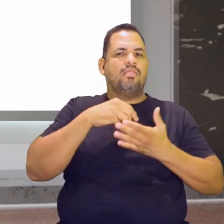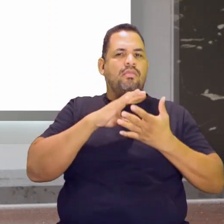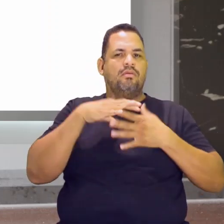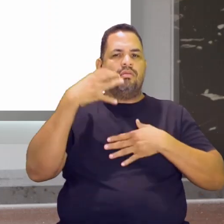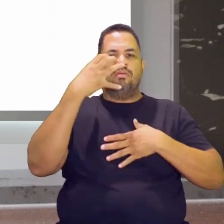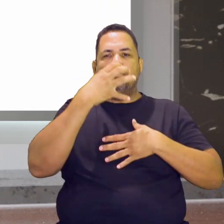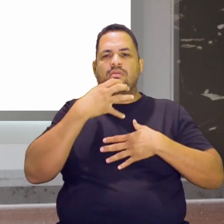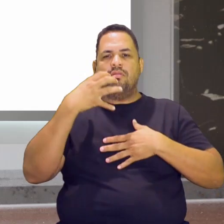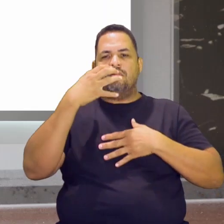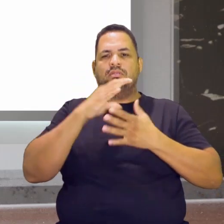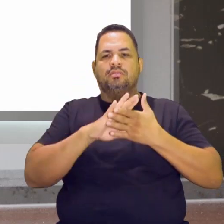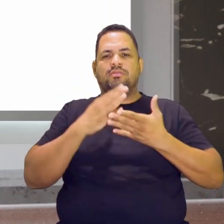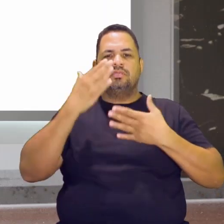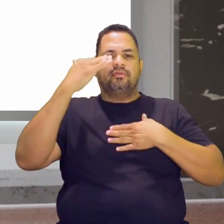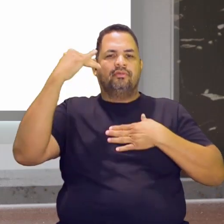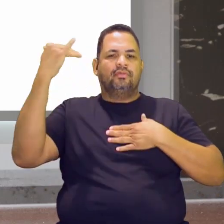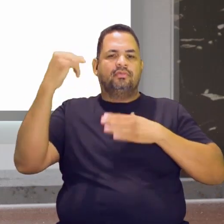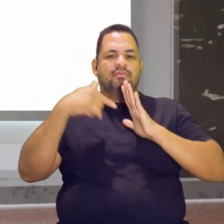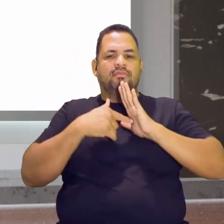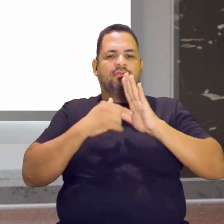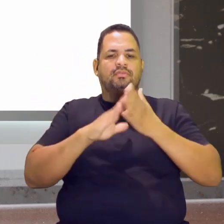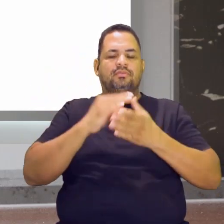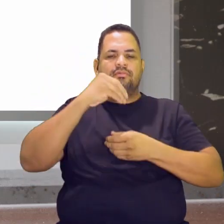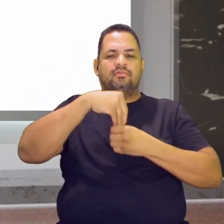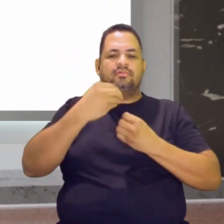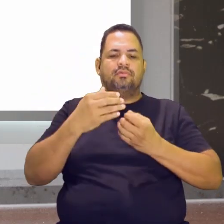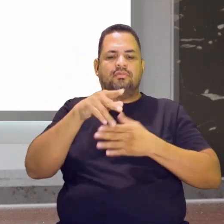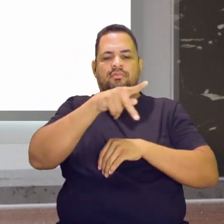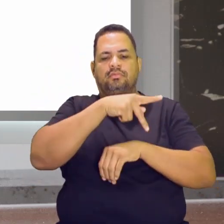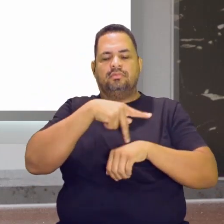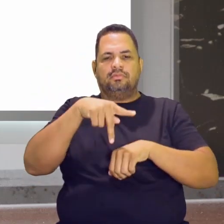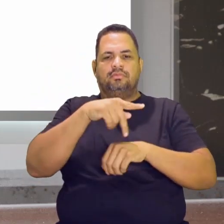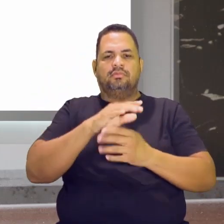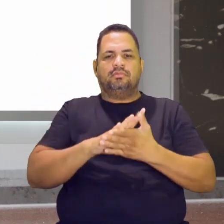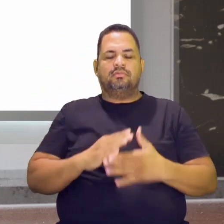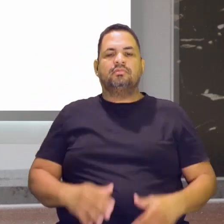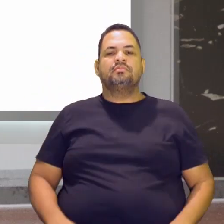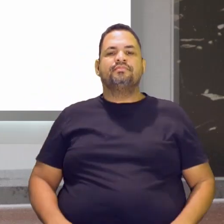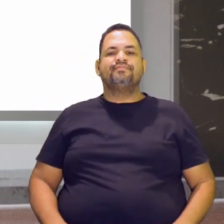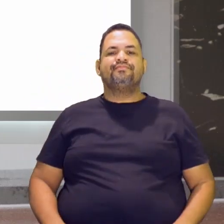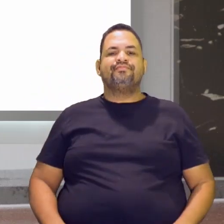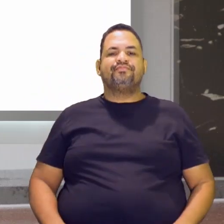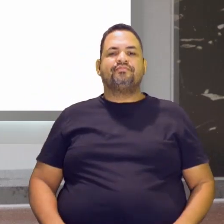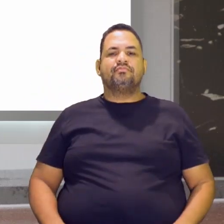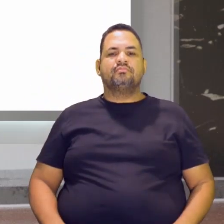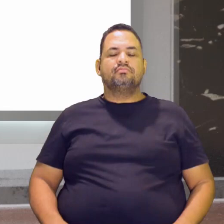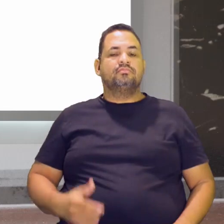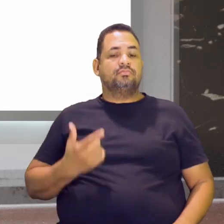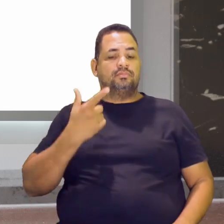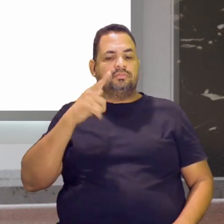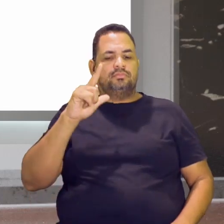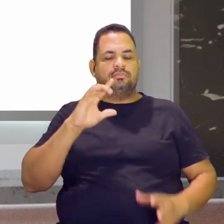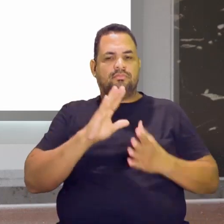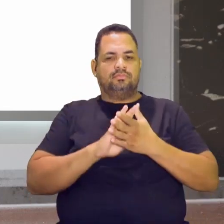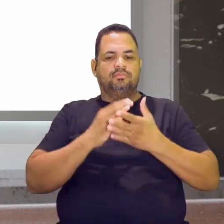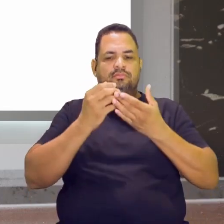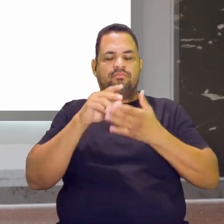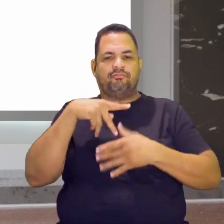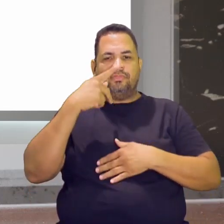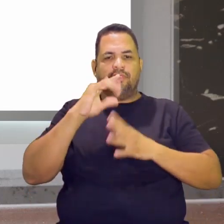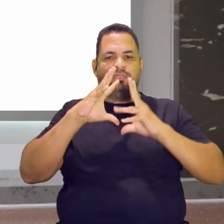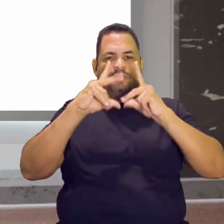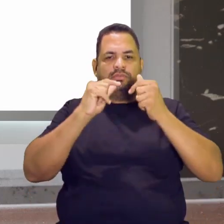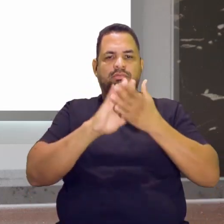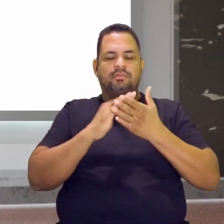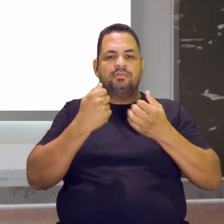Brasil, que representam o Brasil fora, né, a nível internacional. Então não conseguimos abordar todos, mas vocês